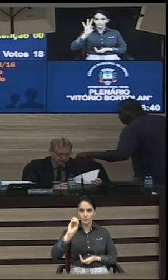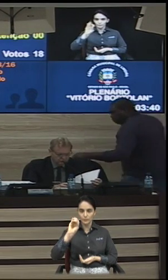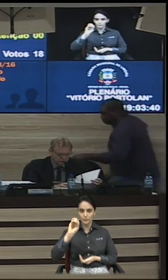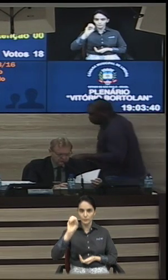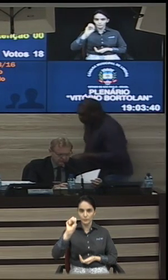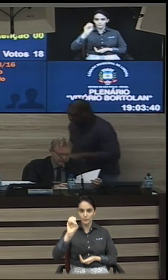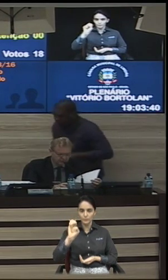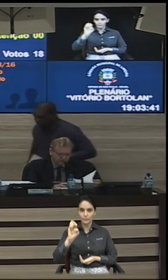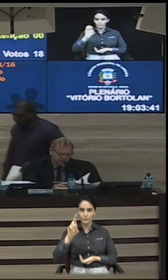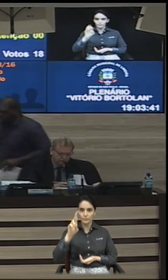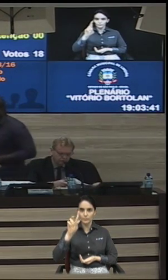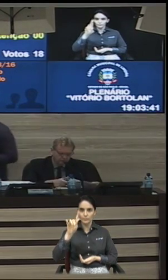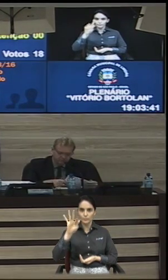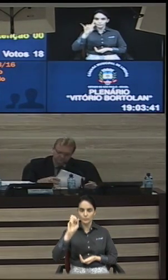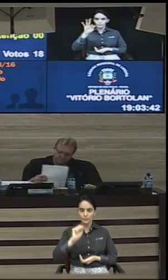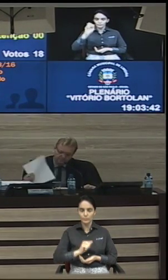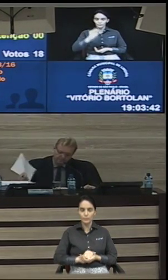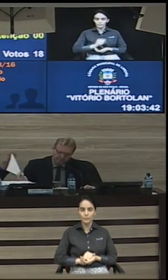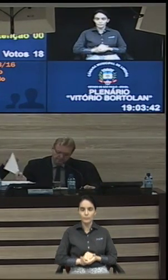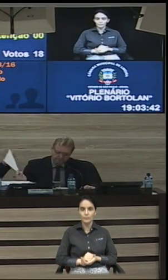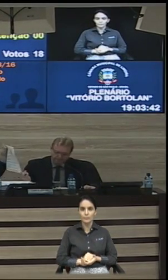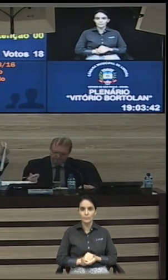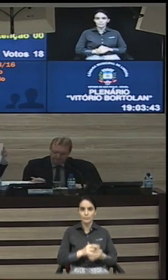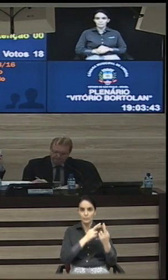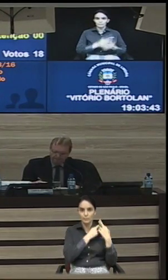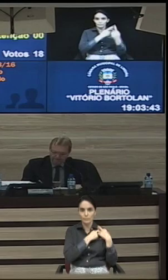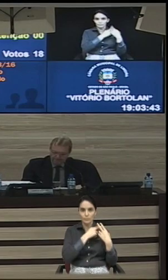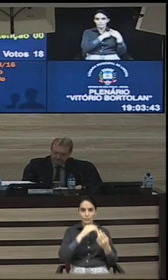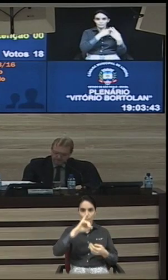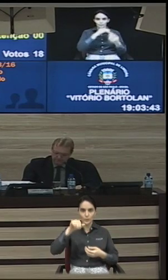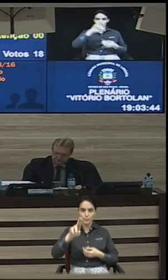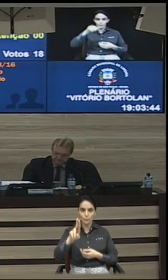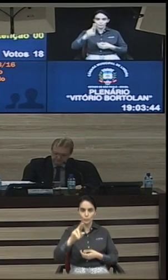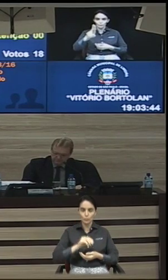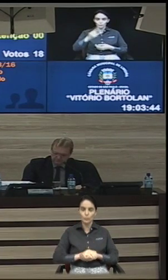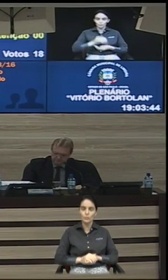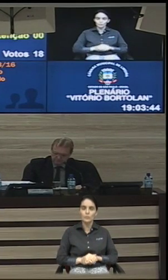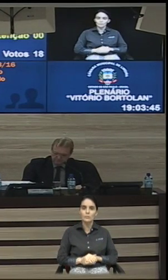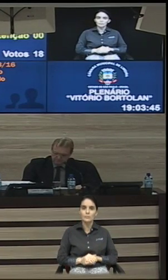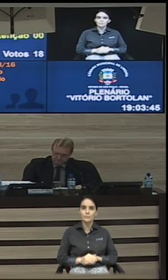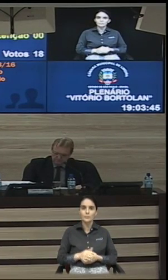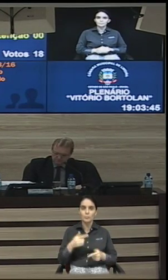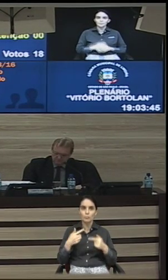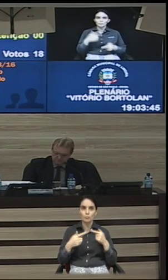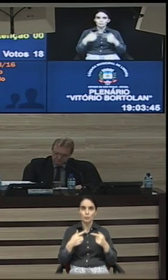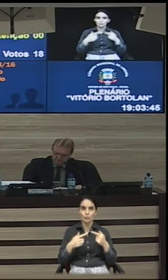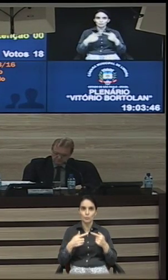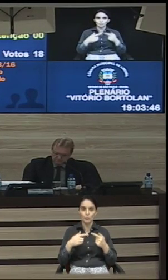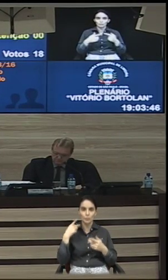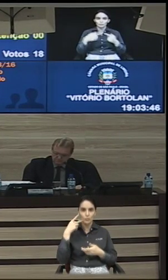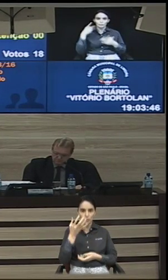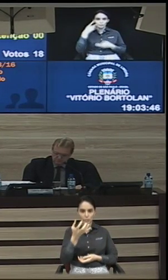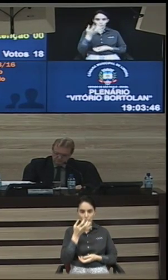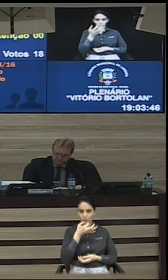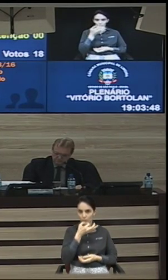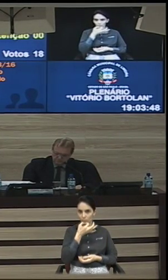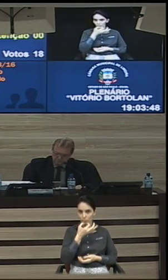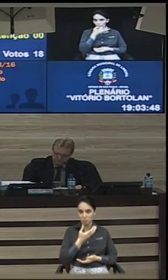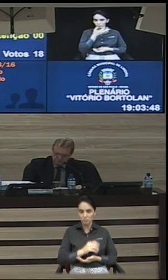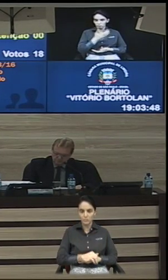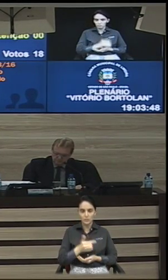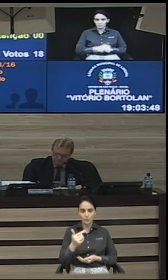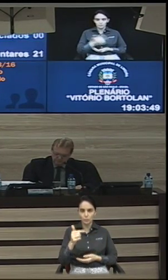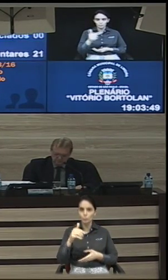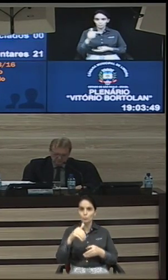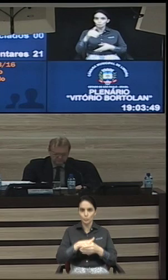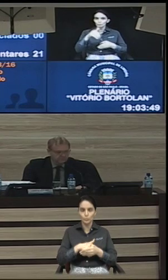vereador José Eduardo Monteiro Júnior. A moção número 116 está em discussão. Algum vereador deseja? Não